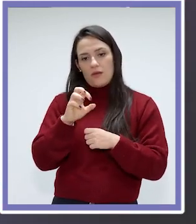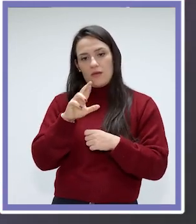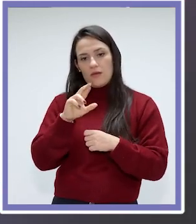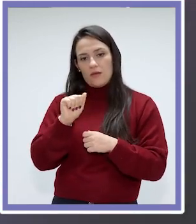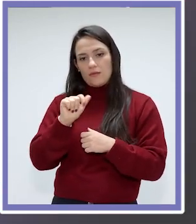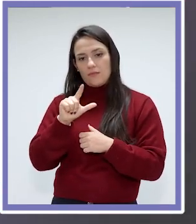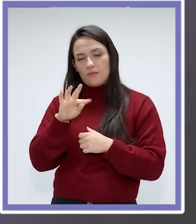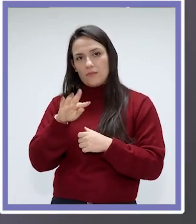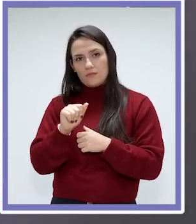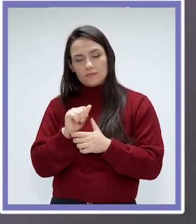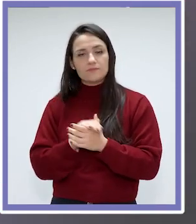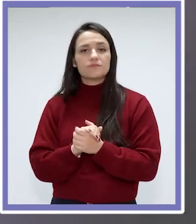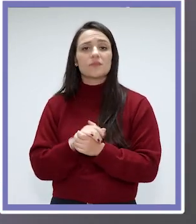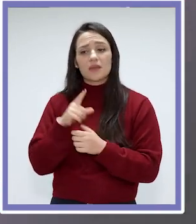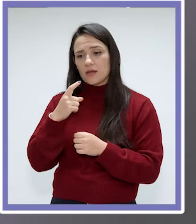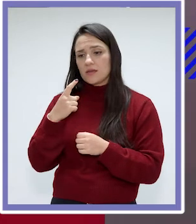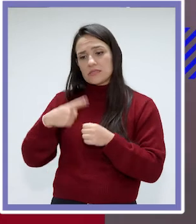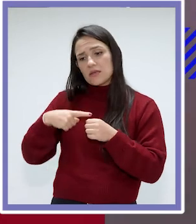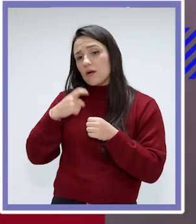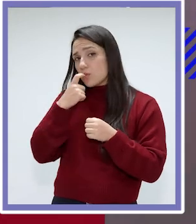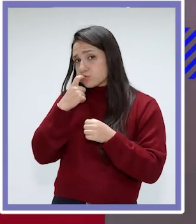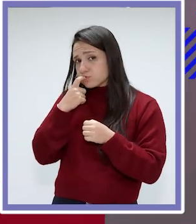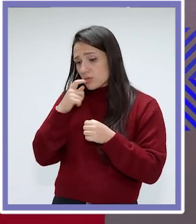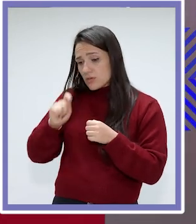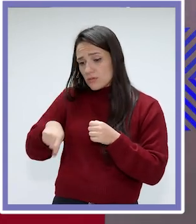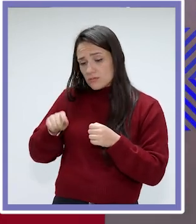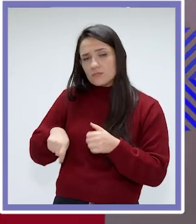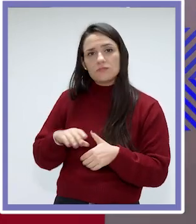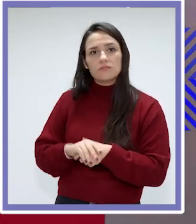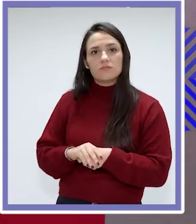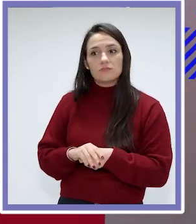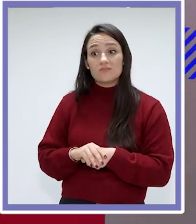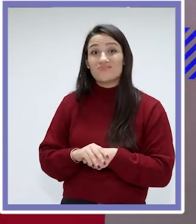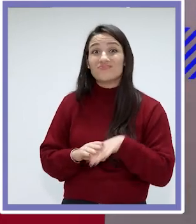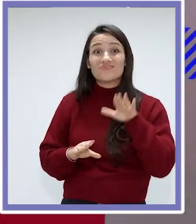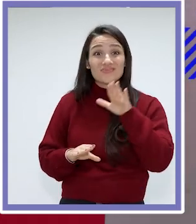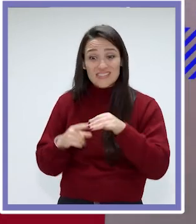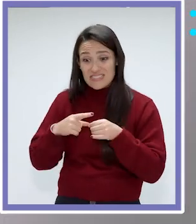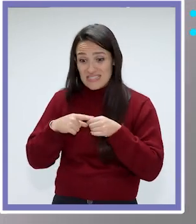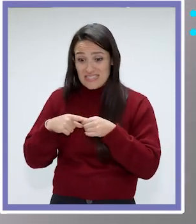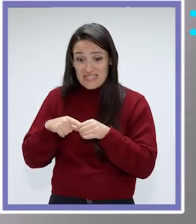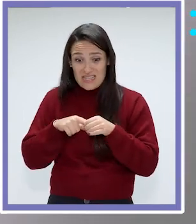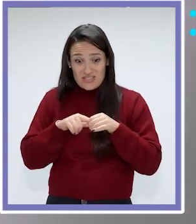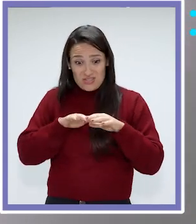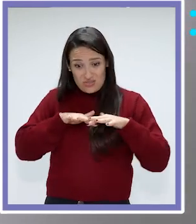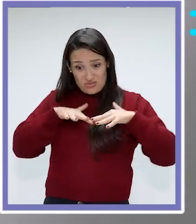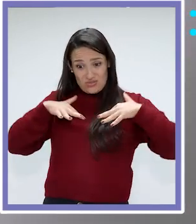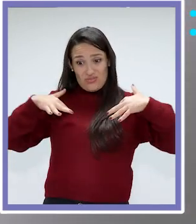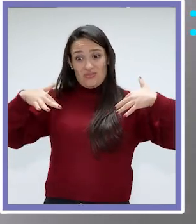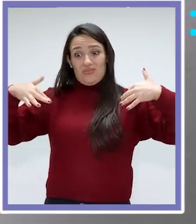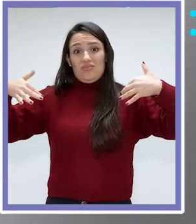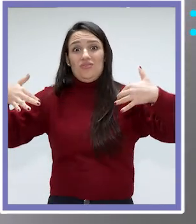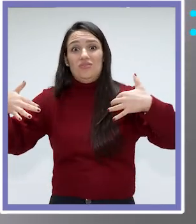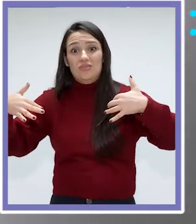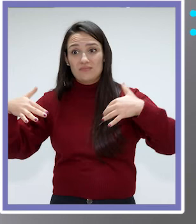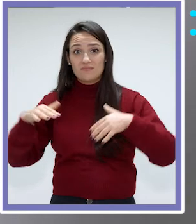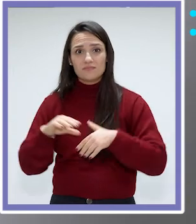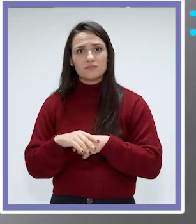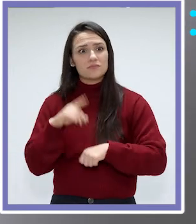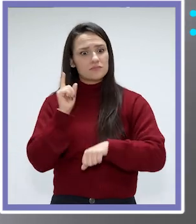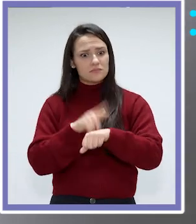é uma cidade pequena, ali do lado de Porto Murtinho, a cidade inteira se reuniu, tinha o coreto da